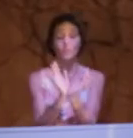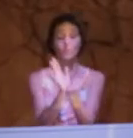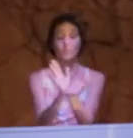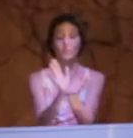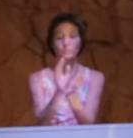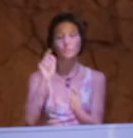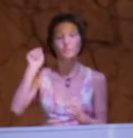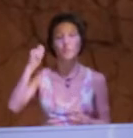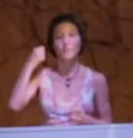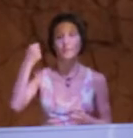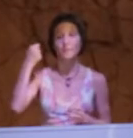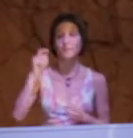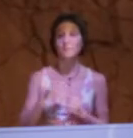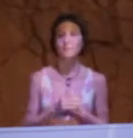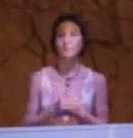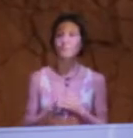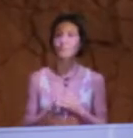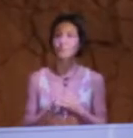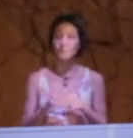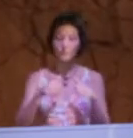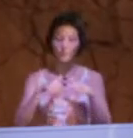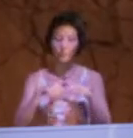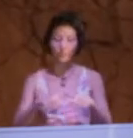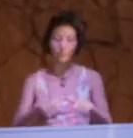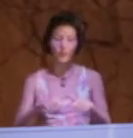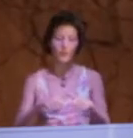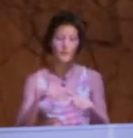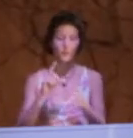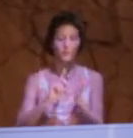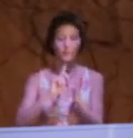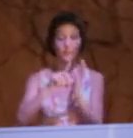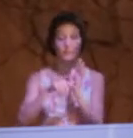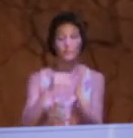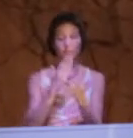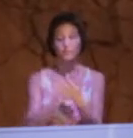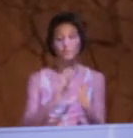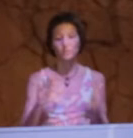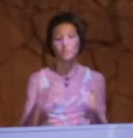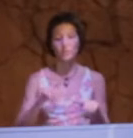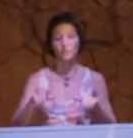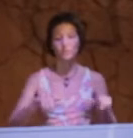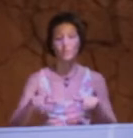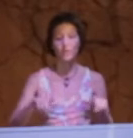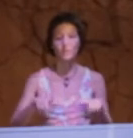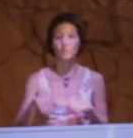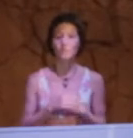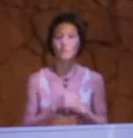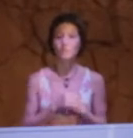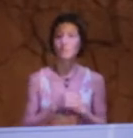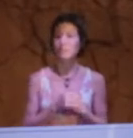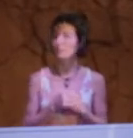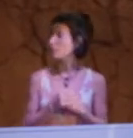ali depois de terminar, né, esse trabalho. É a única fortaleza que foi construída para defender ali a